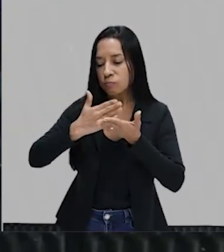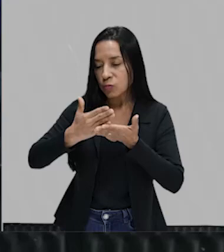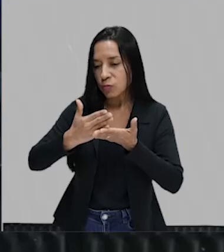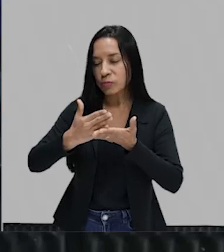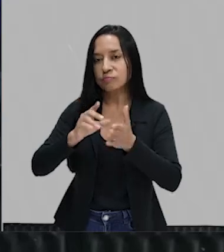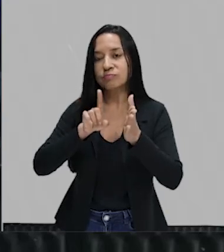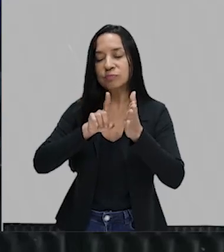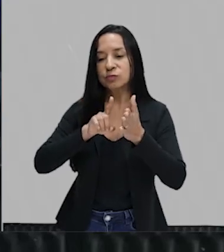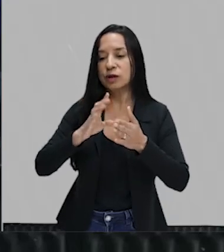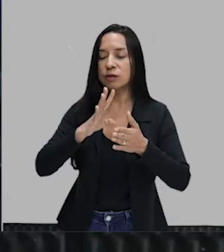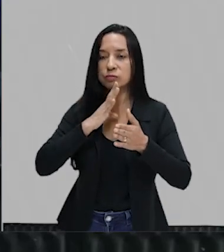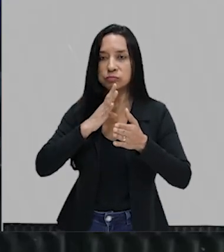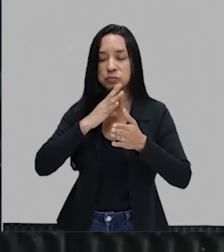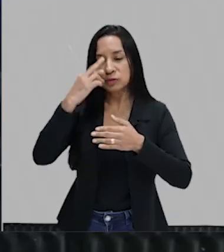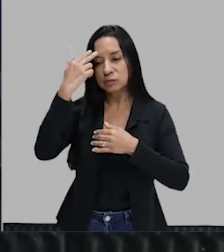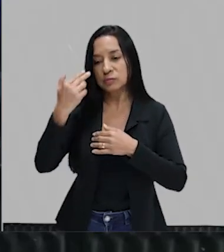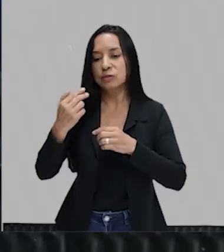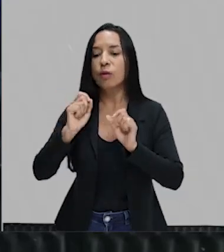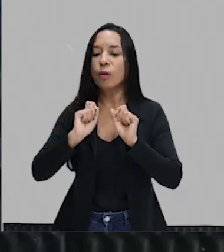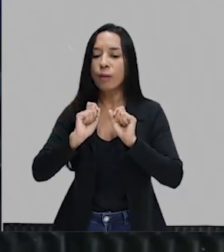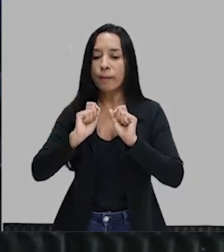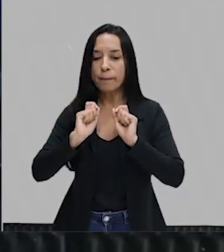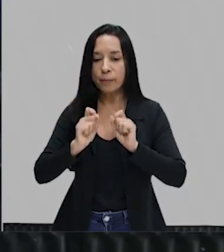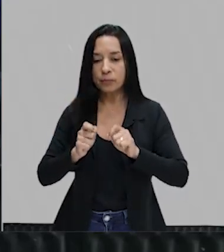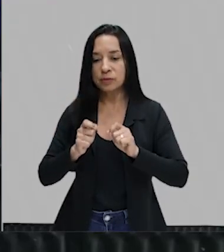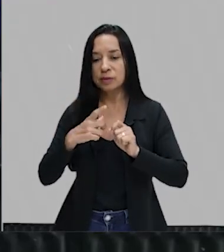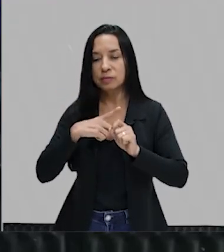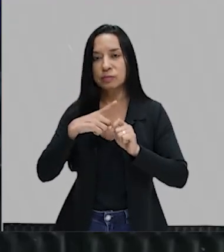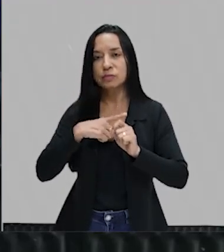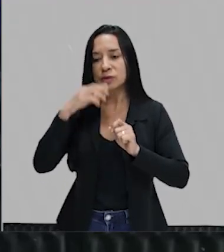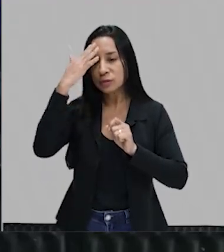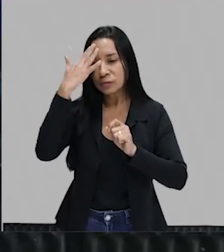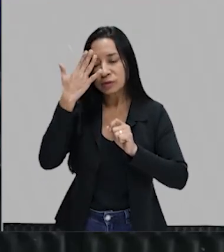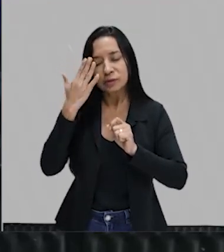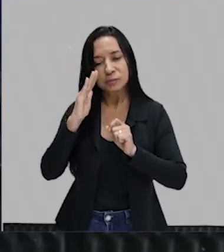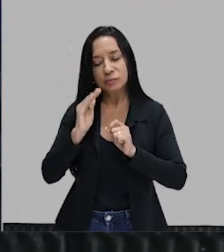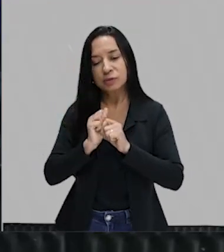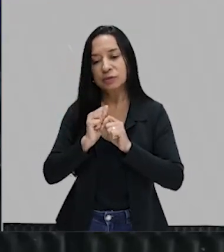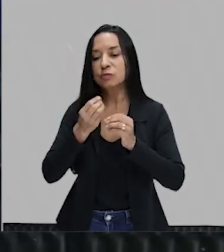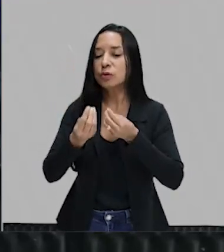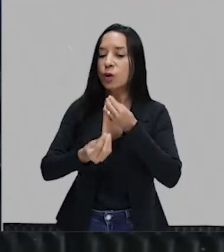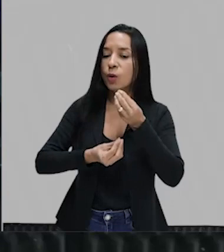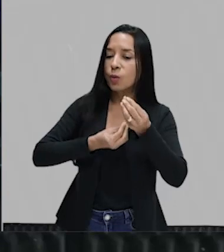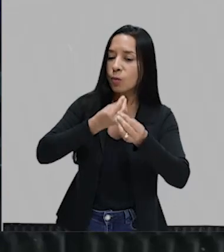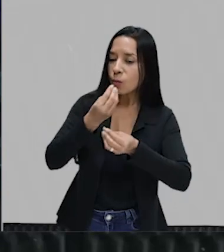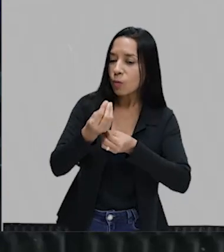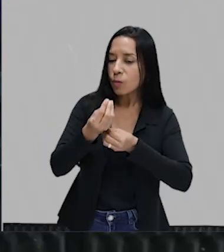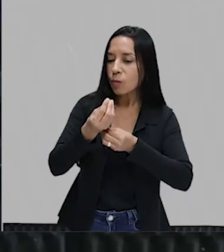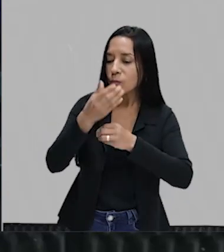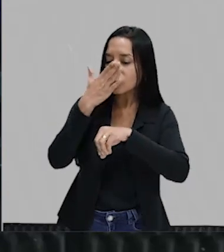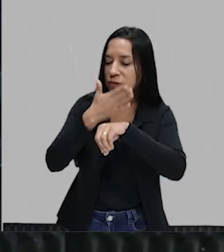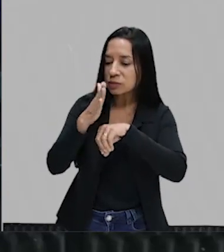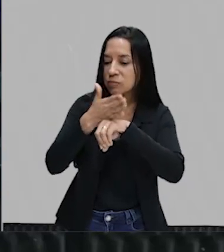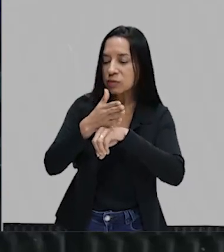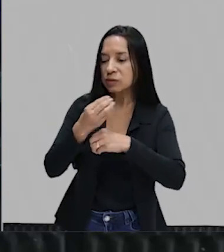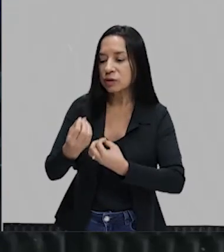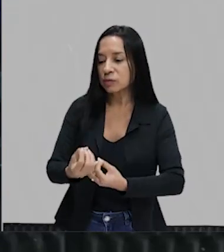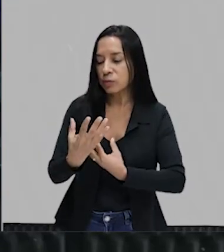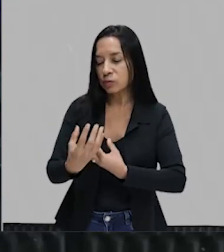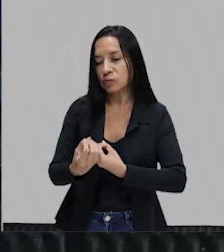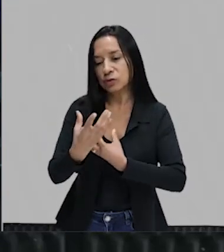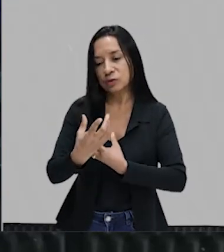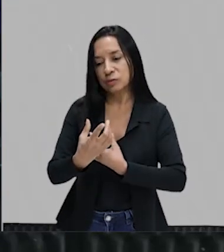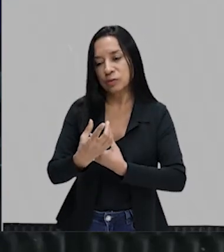obter um entendimento das diferentes possibilidades de trabalho e das atividades produtivas, não só de